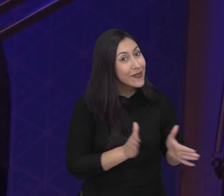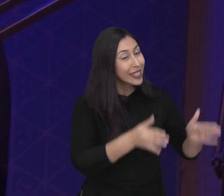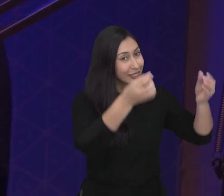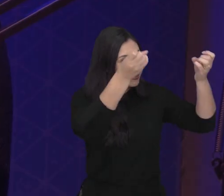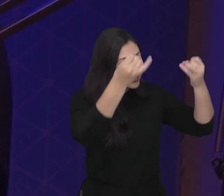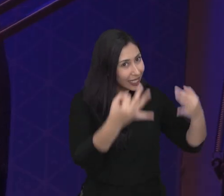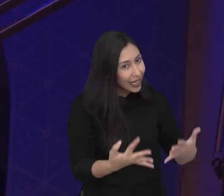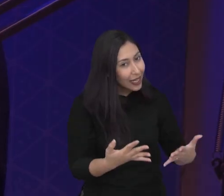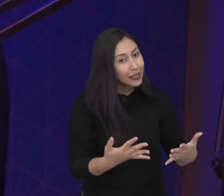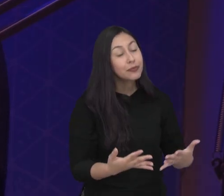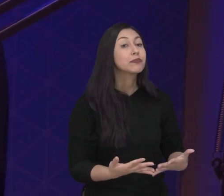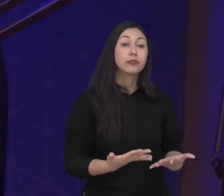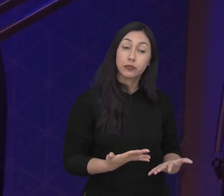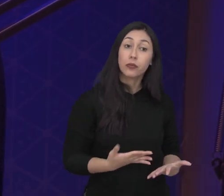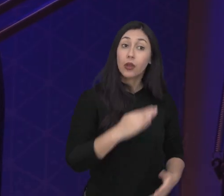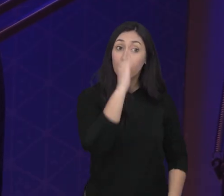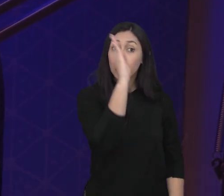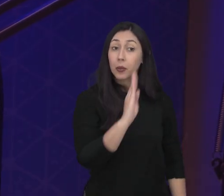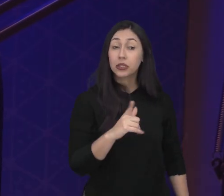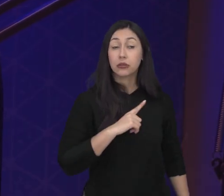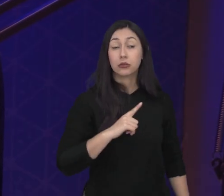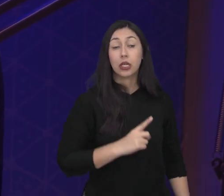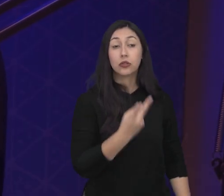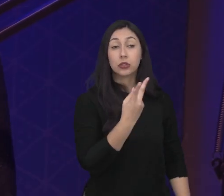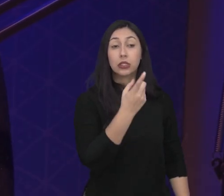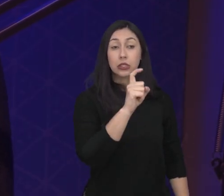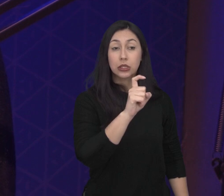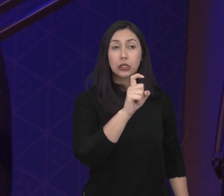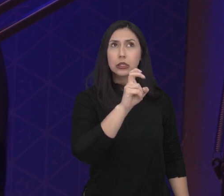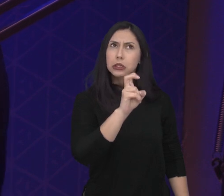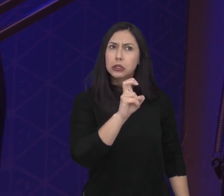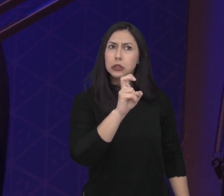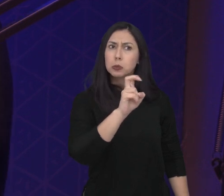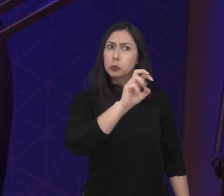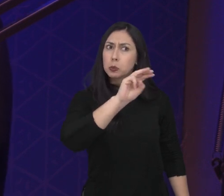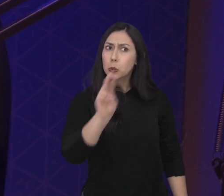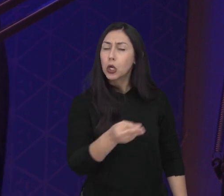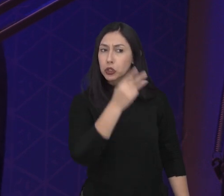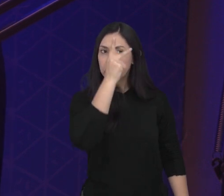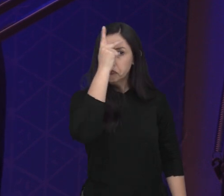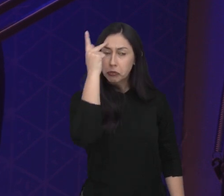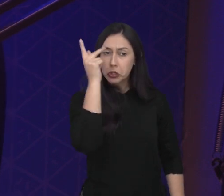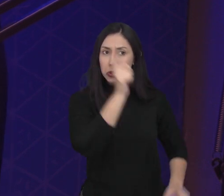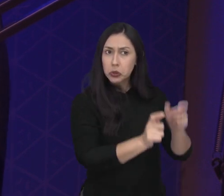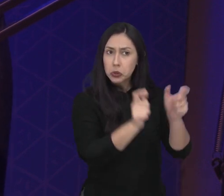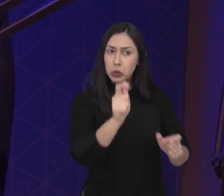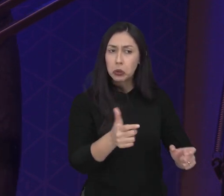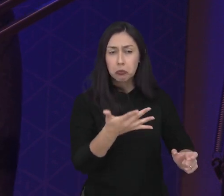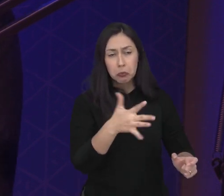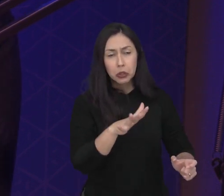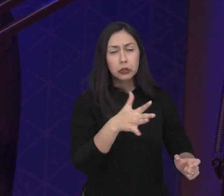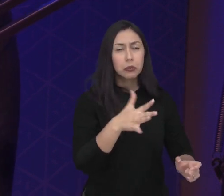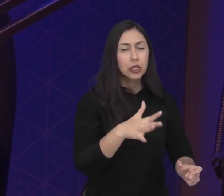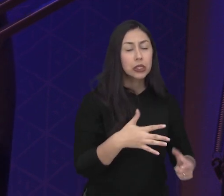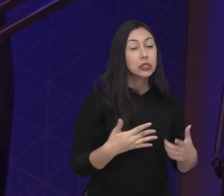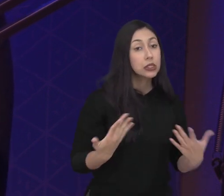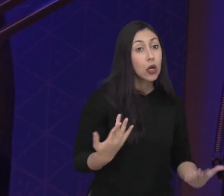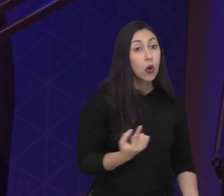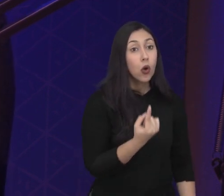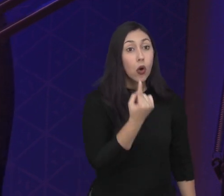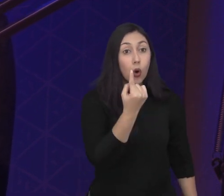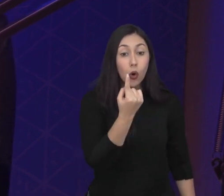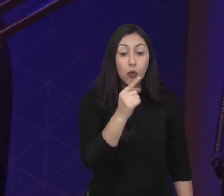então. O Brasil tem cerca de 215 milhões, de pessoas. Então, se a gente for parar para pensar, então, que cerca